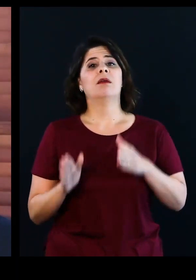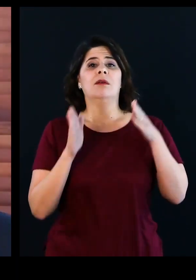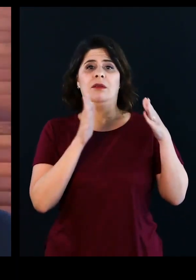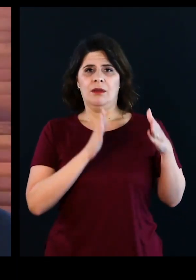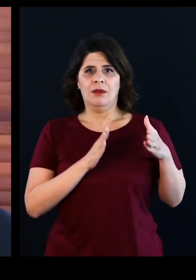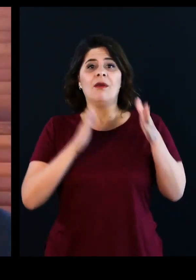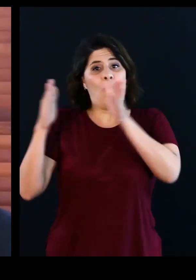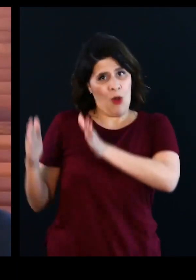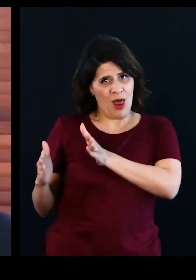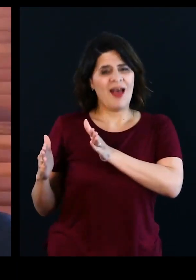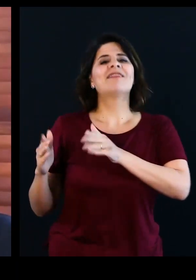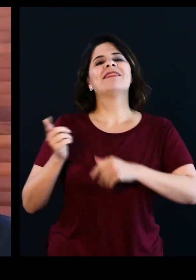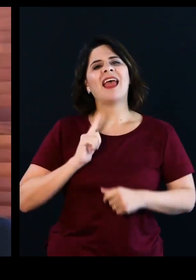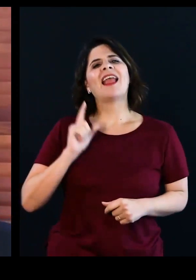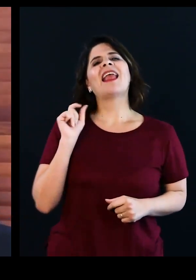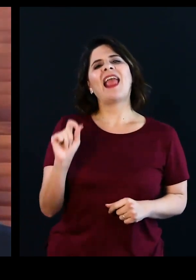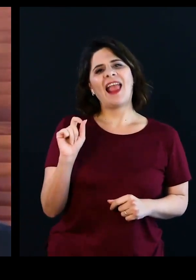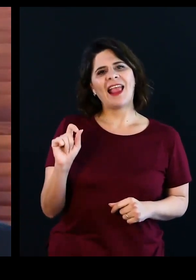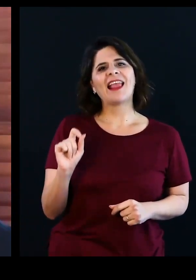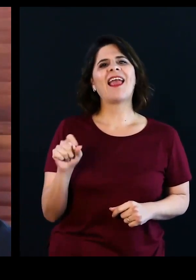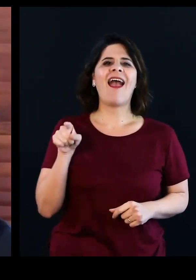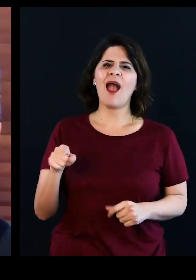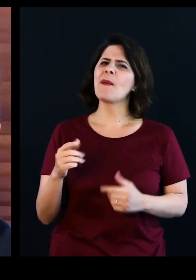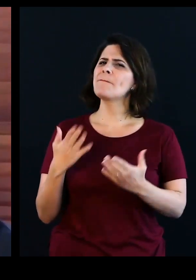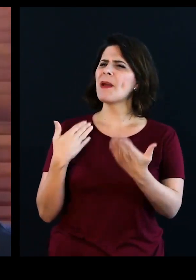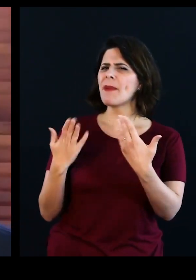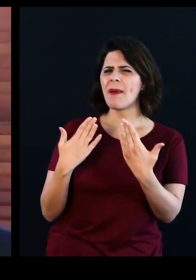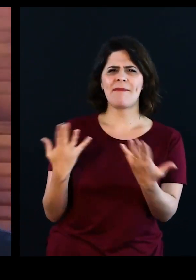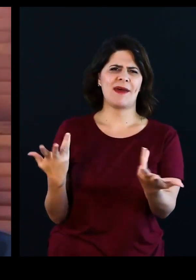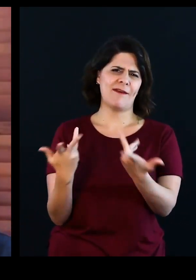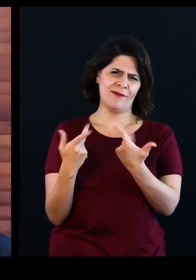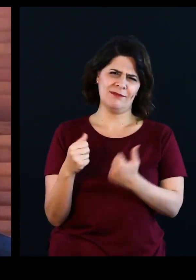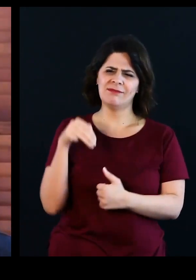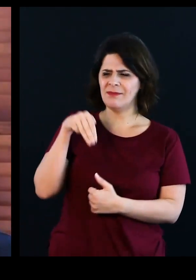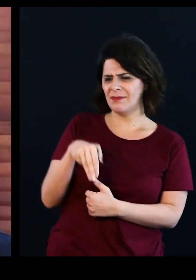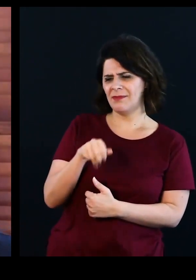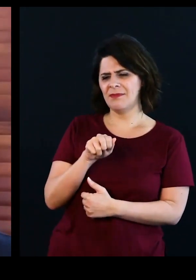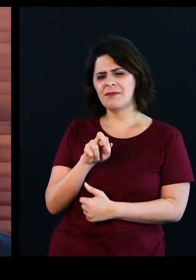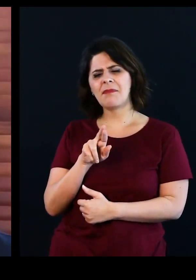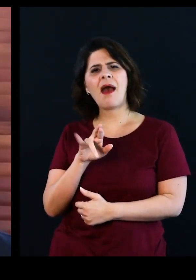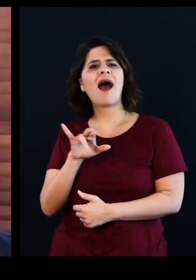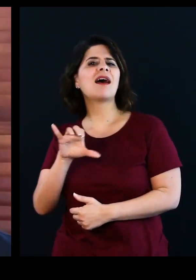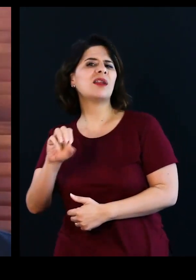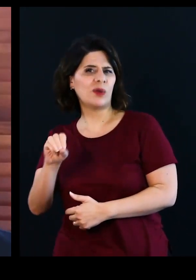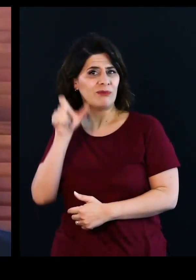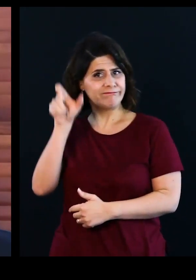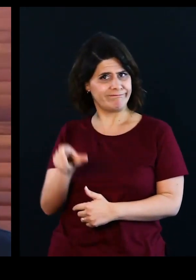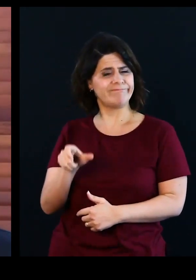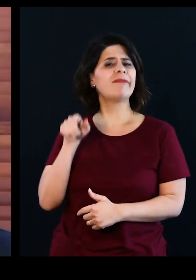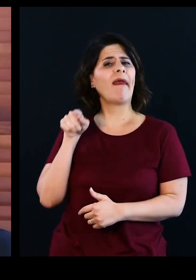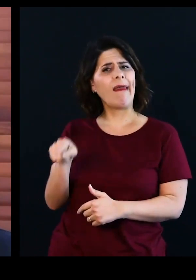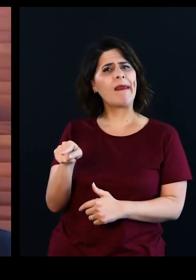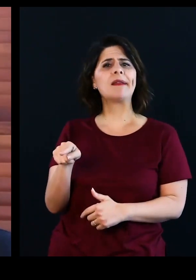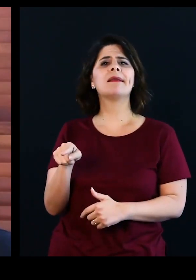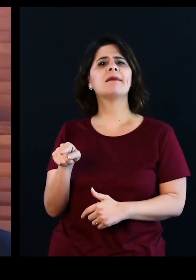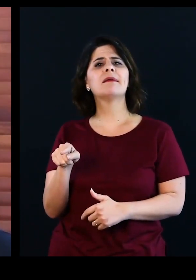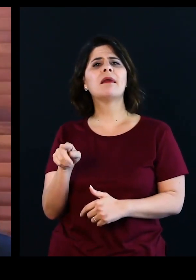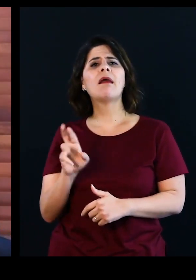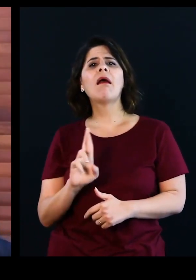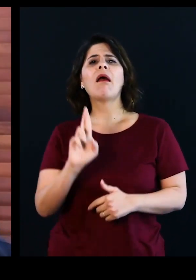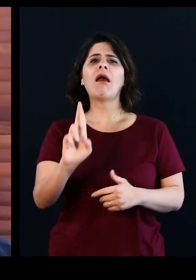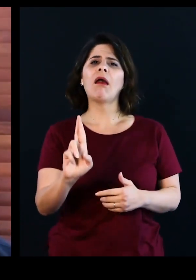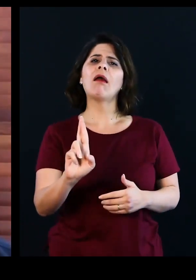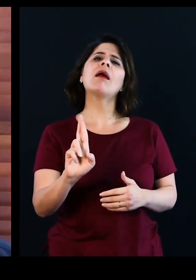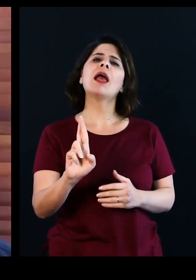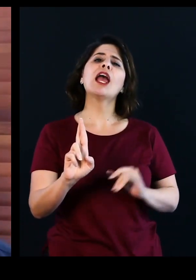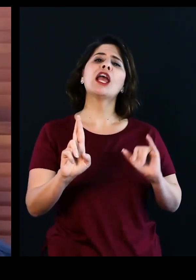o queridíssimo também, aliás, hoje vai ser um papo realmente incrível, Mário Mazzilli. Mário Mazzilli está à frente do Instituto